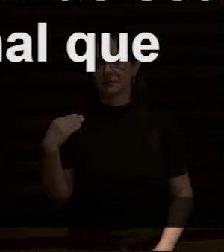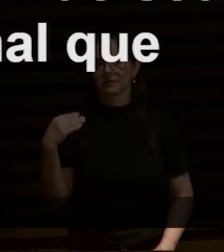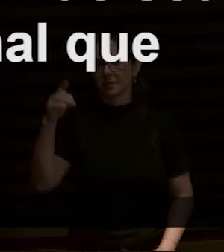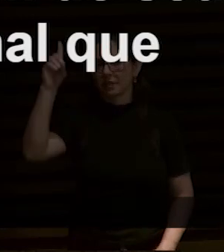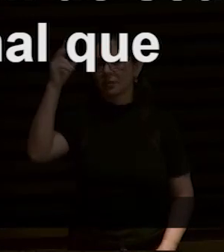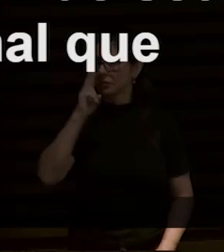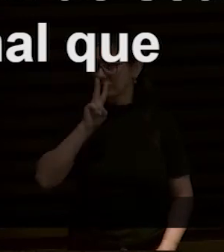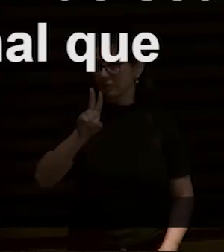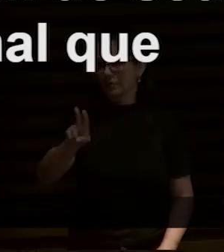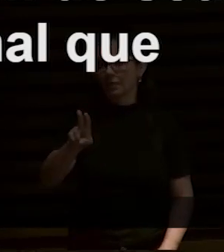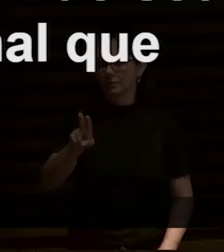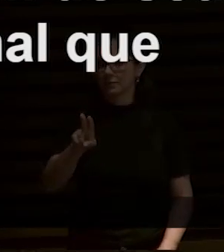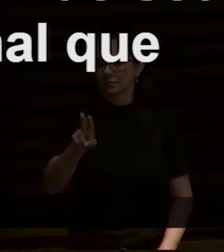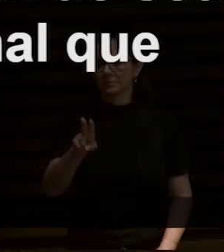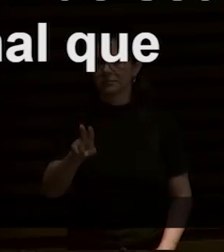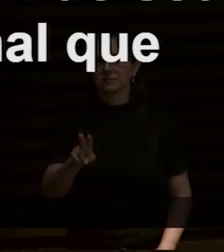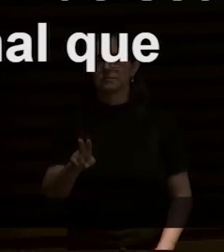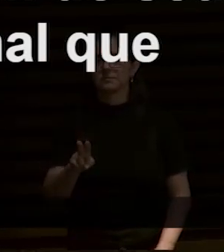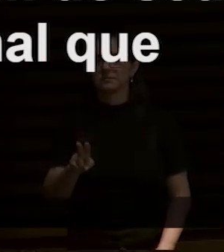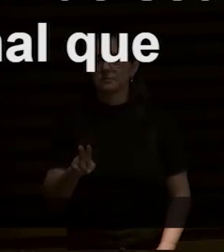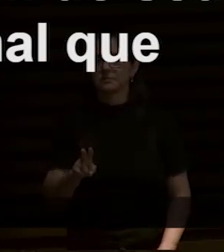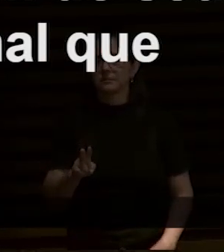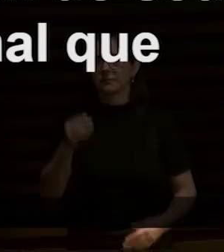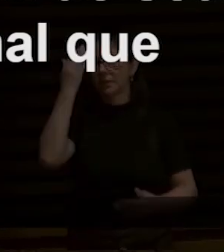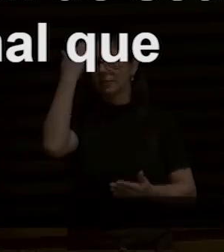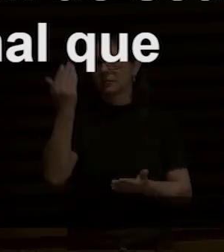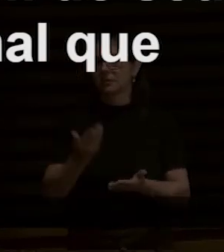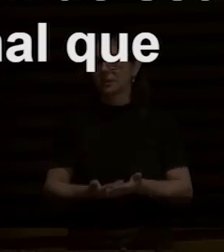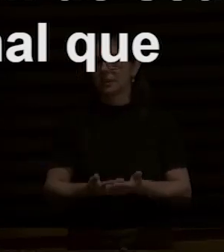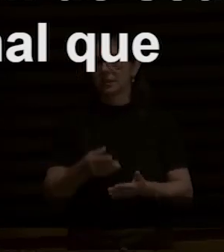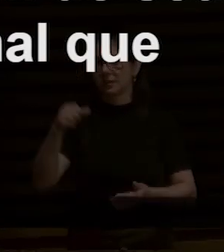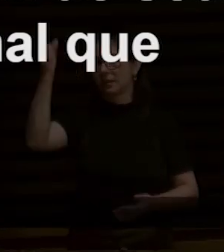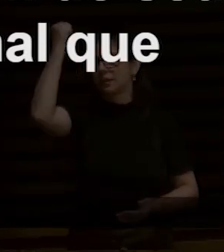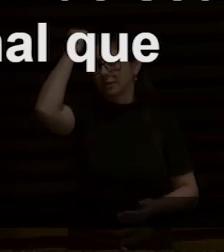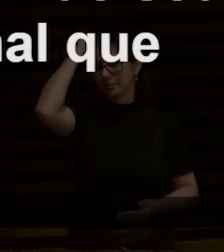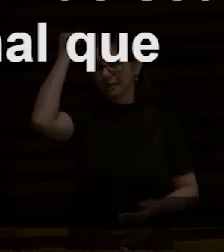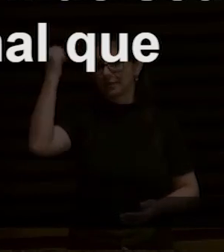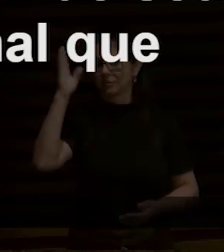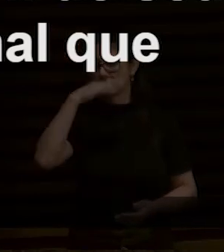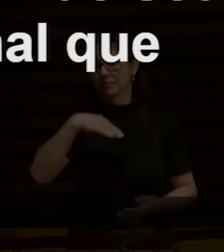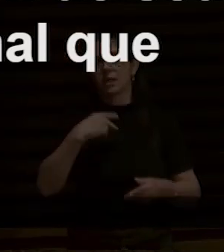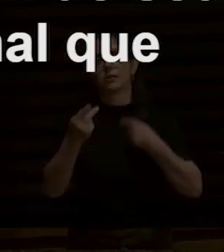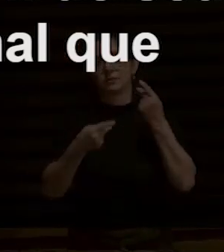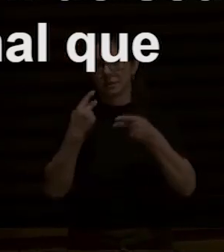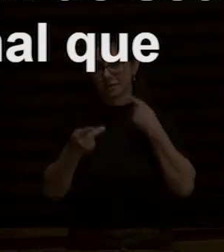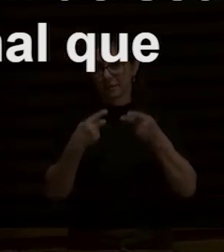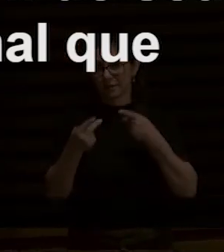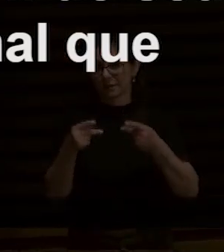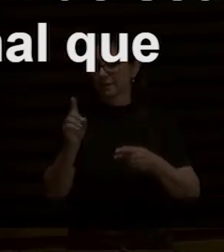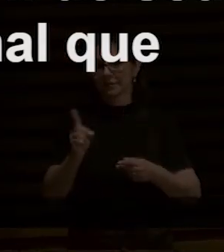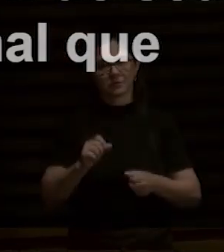como se converteram do seu mau caminho, e Deus se arrependeu do mal que tinha dito que lhes faria e não